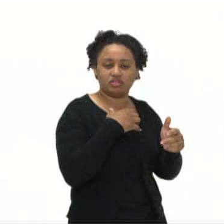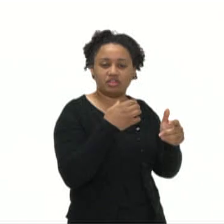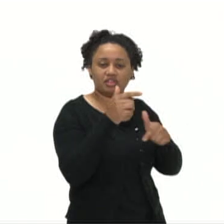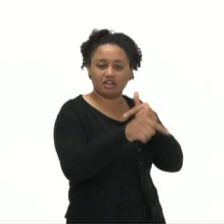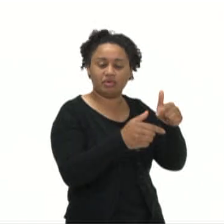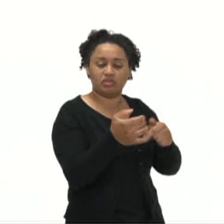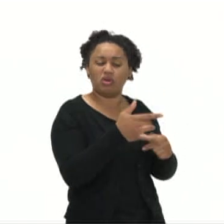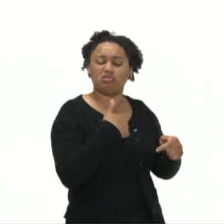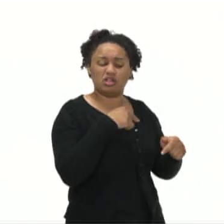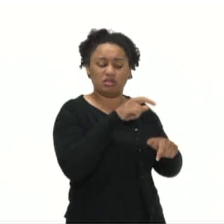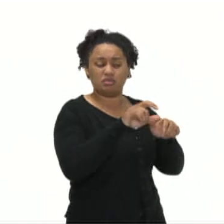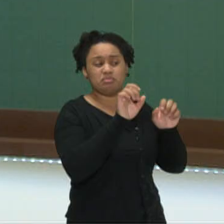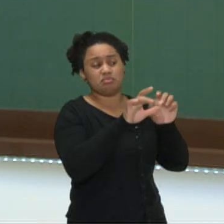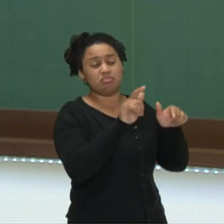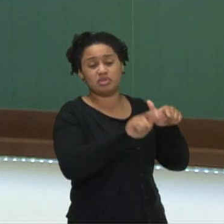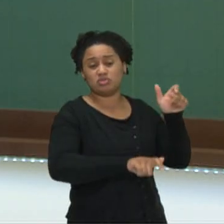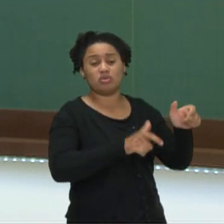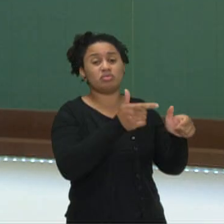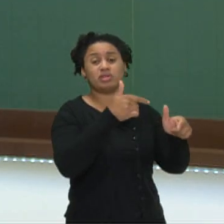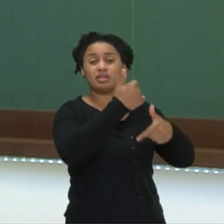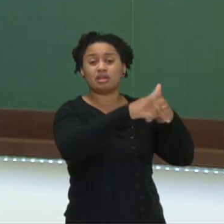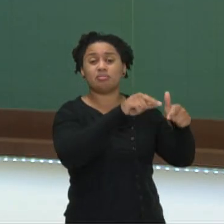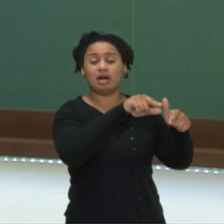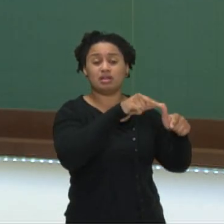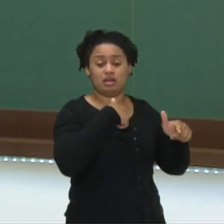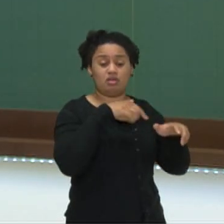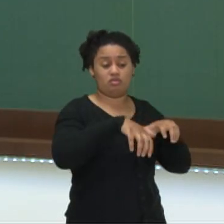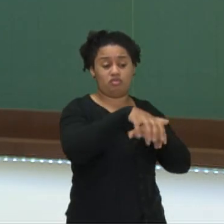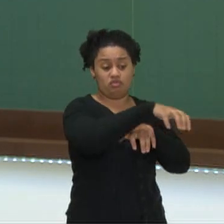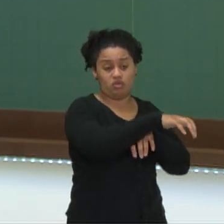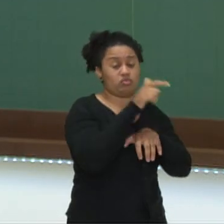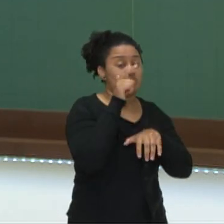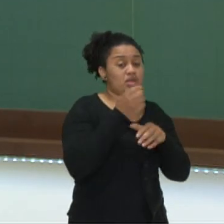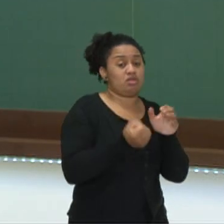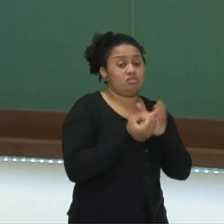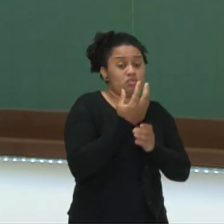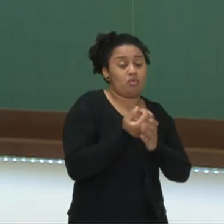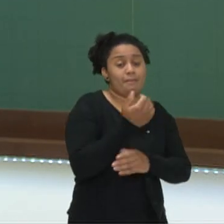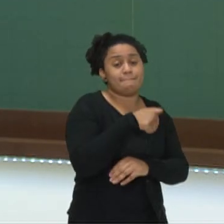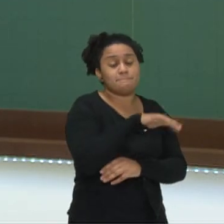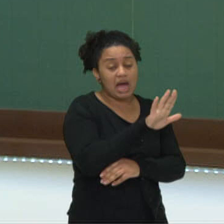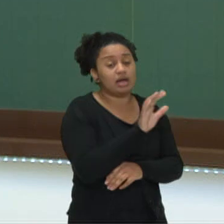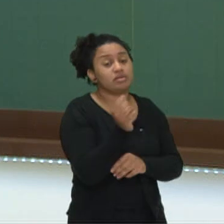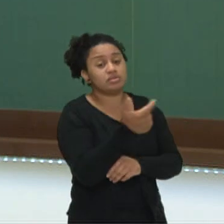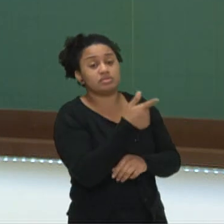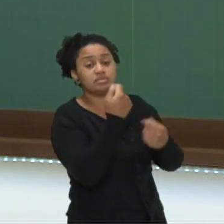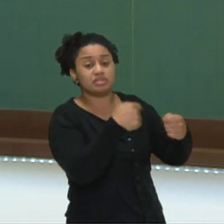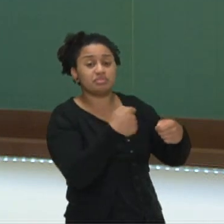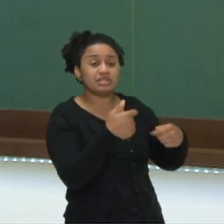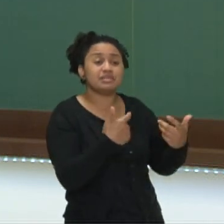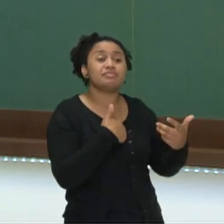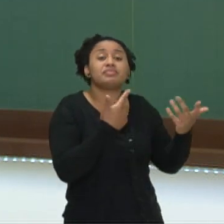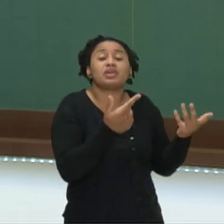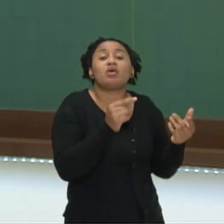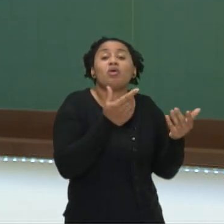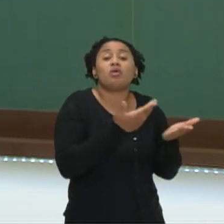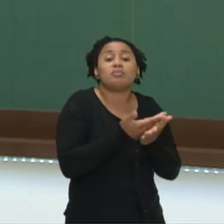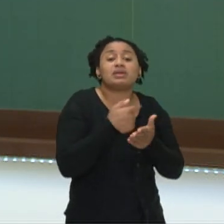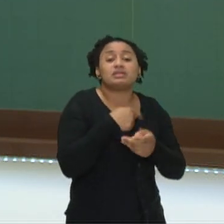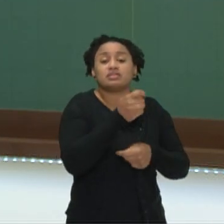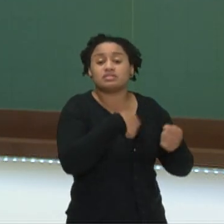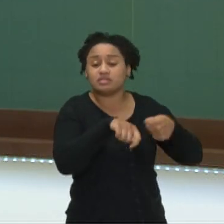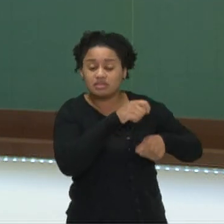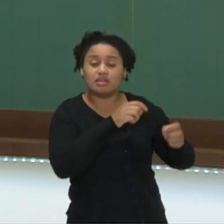o campo, pessoal. O feudo ele vai começar a produzir mais do que ele precisa. Então a gente vai ter também comércio, pessoas